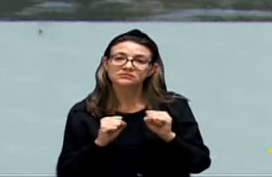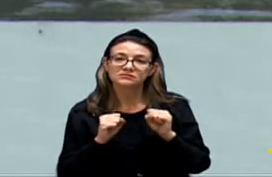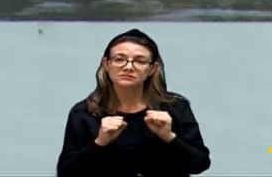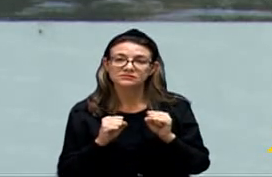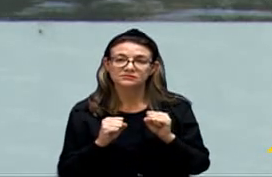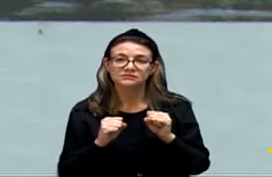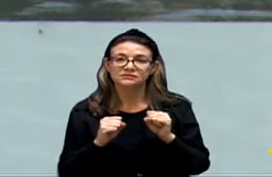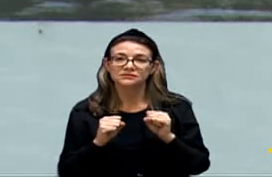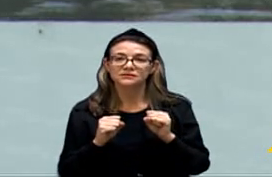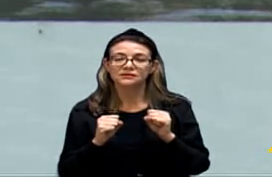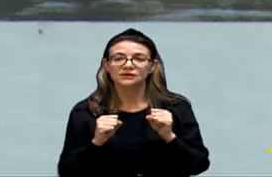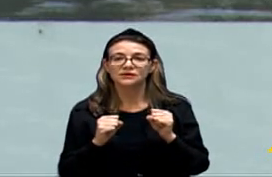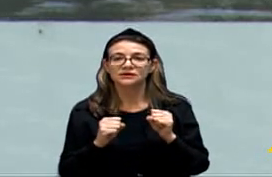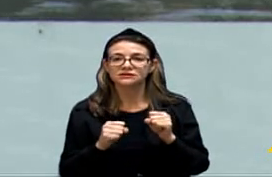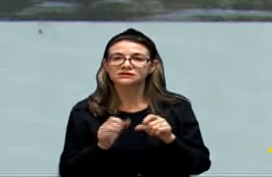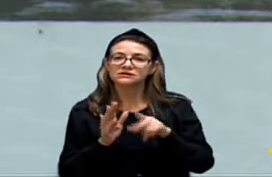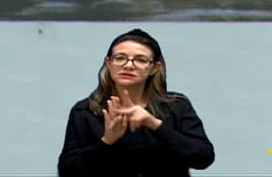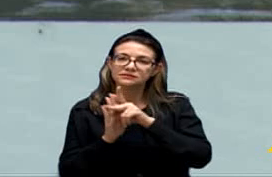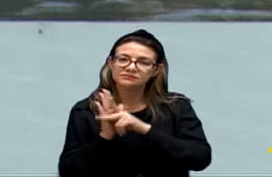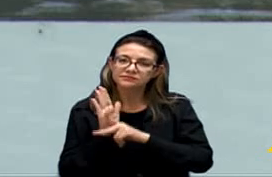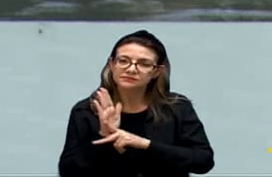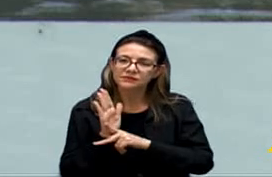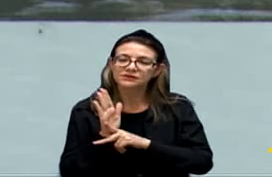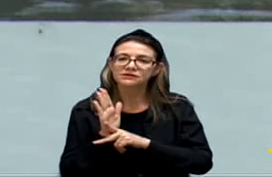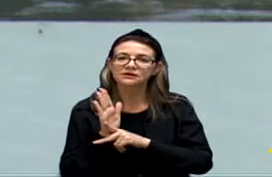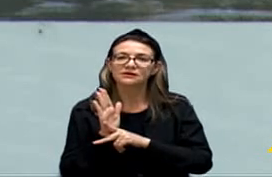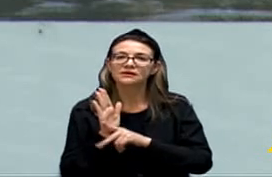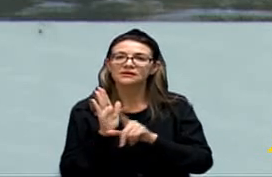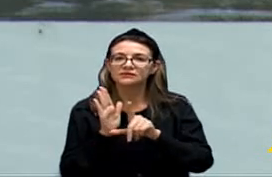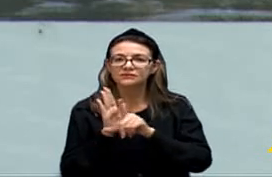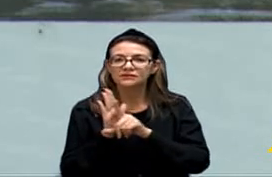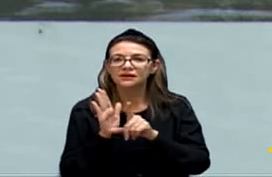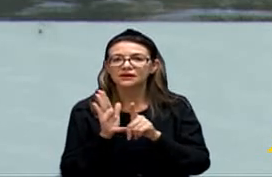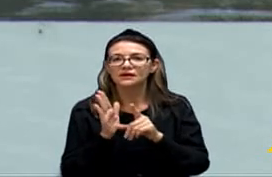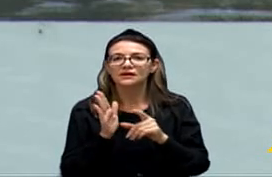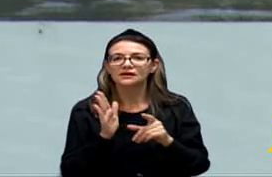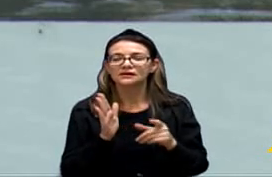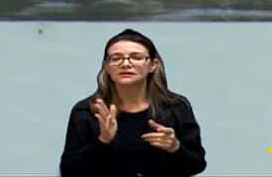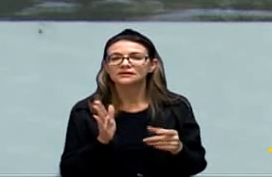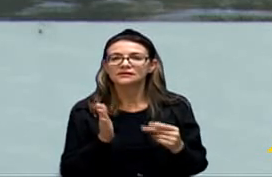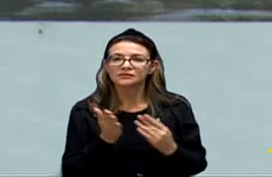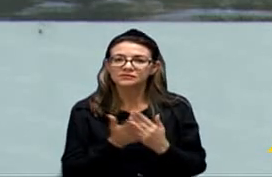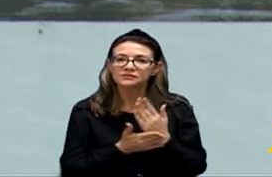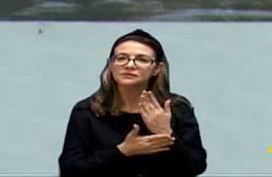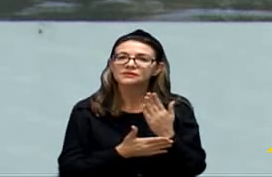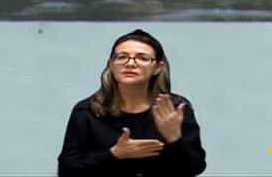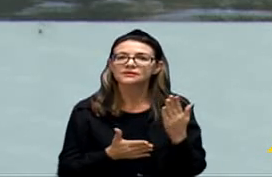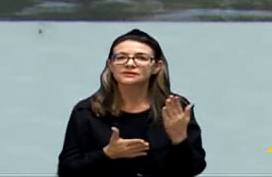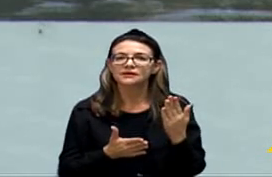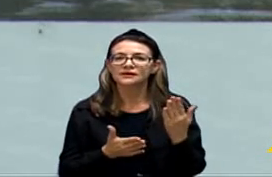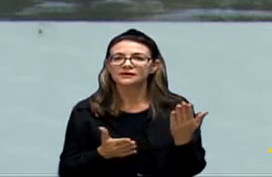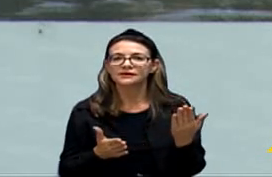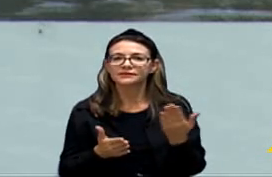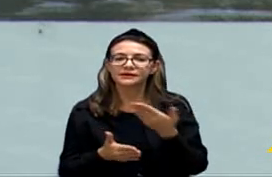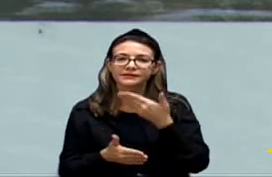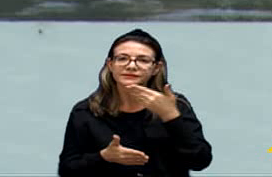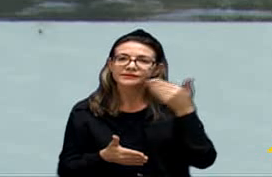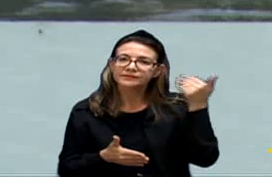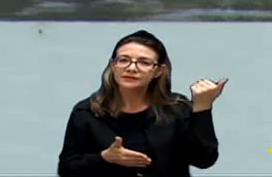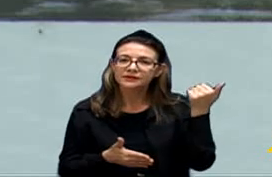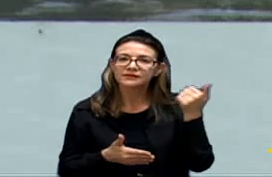inconstitucionalidade desse projeto na data de hoje para que a partir daí então nós pudéssemos se debruçar melhor